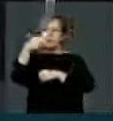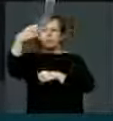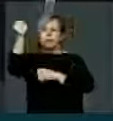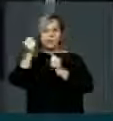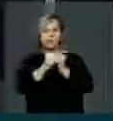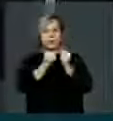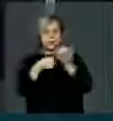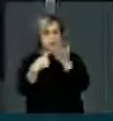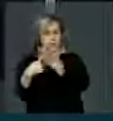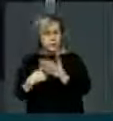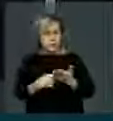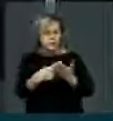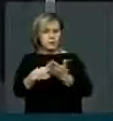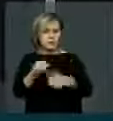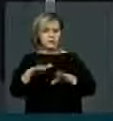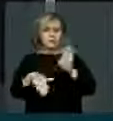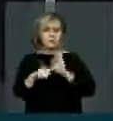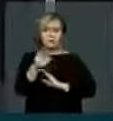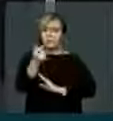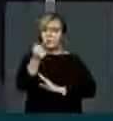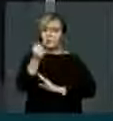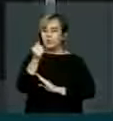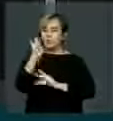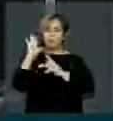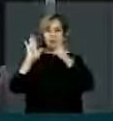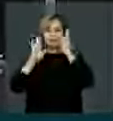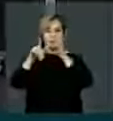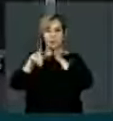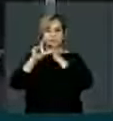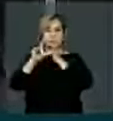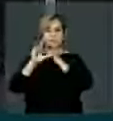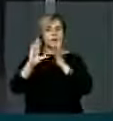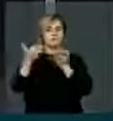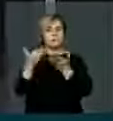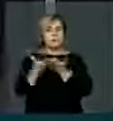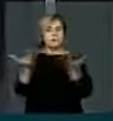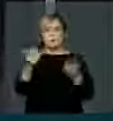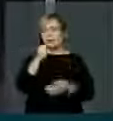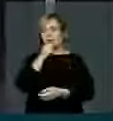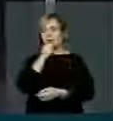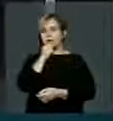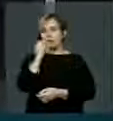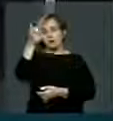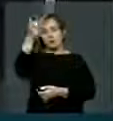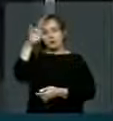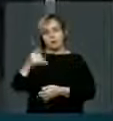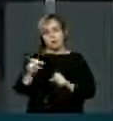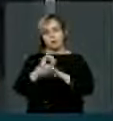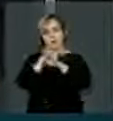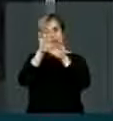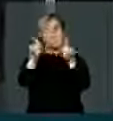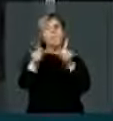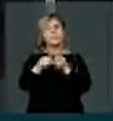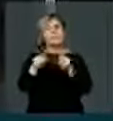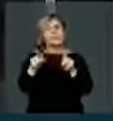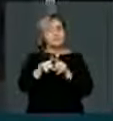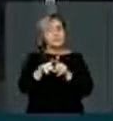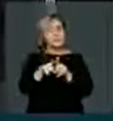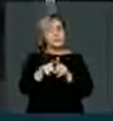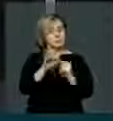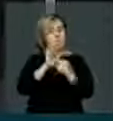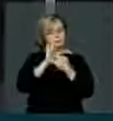agenda talvez como poucos pré-candidatos hoje a Presidente da República então para poder esclarecer como também senhor